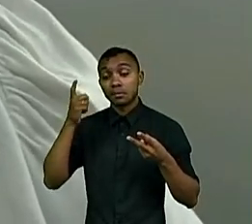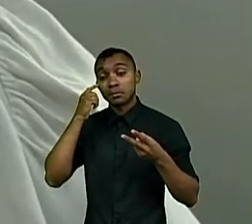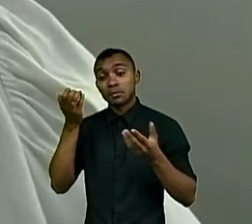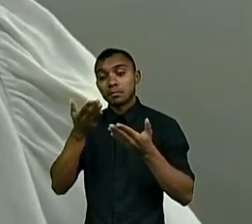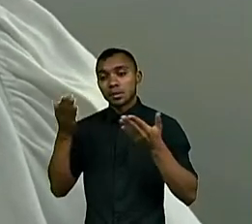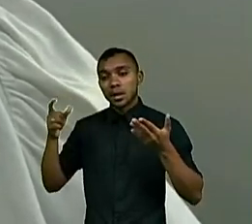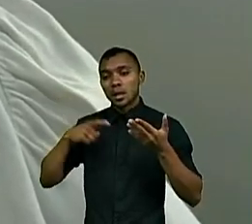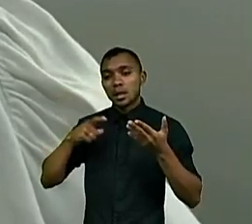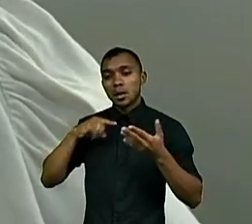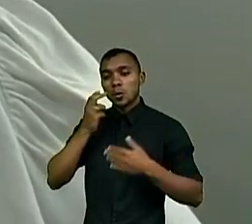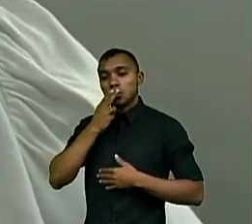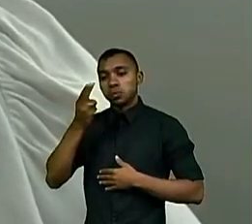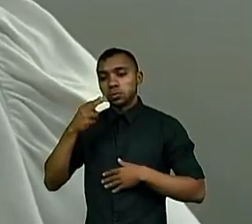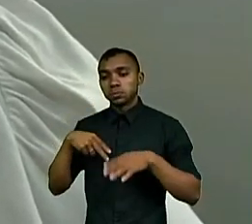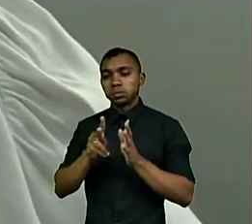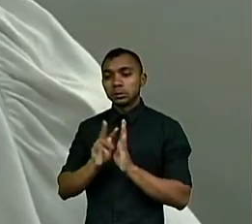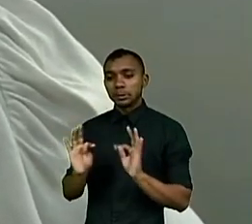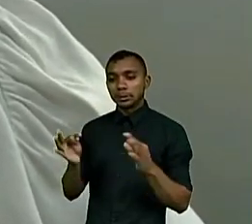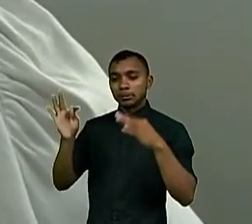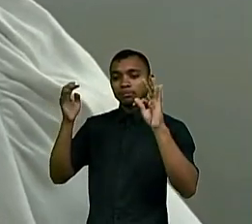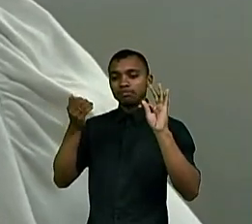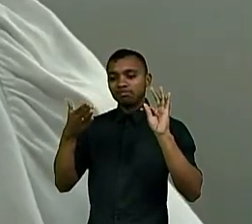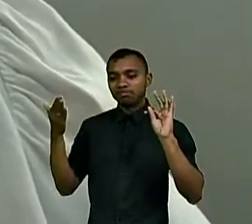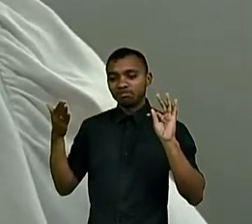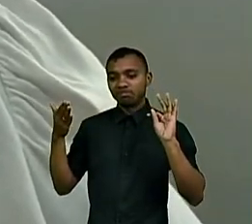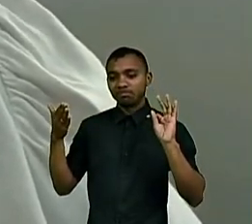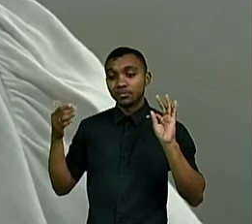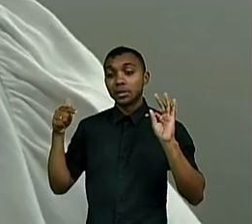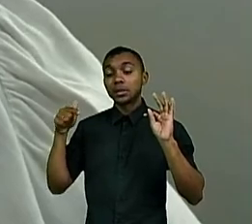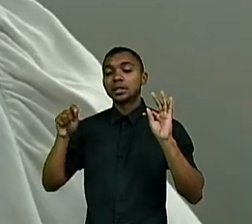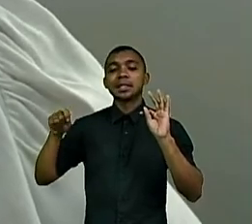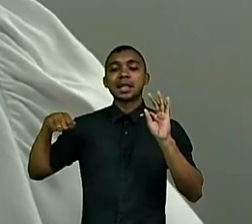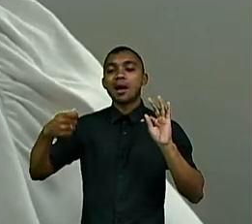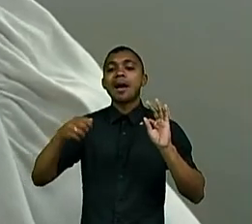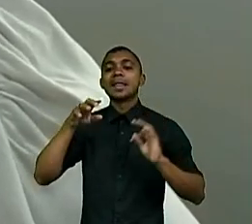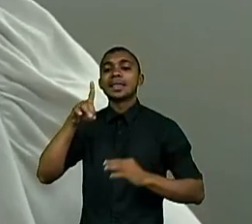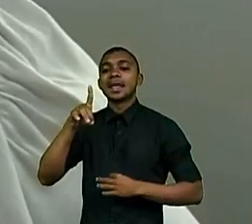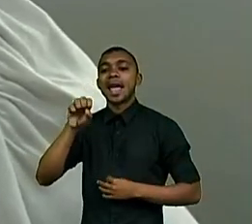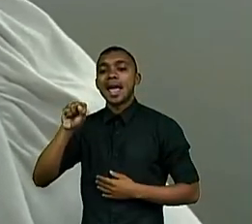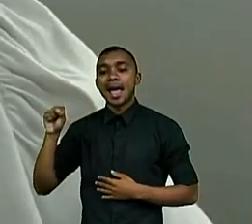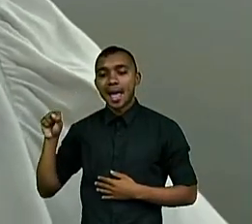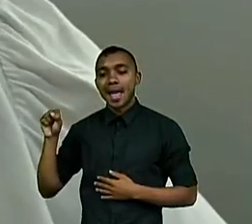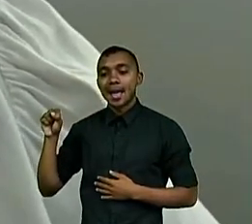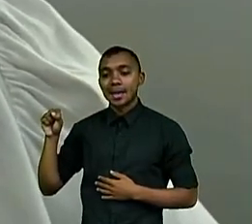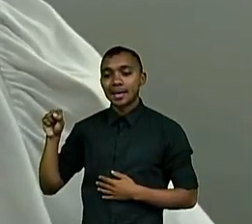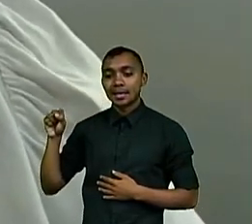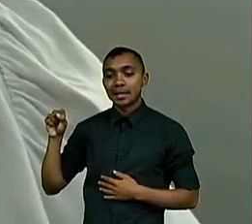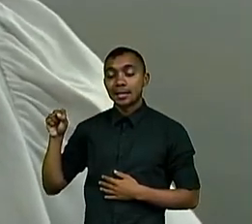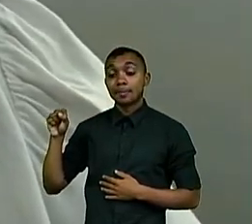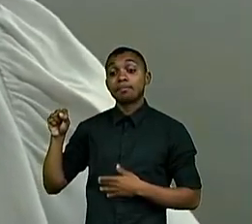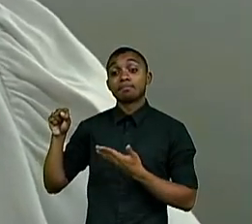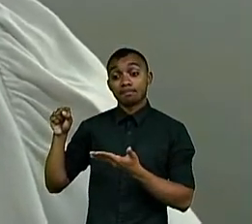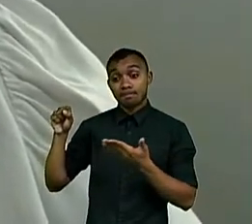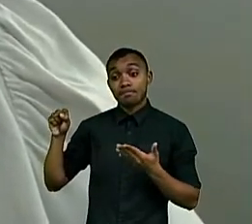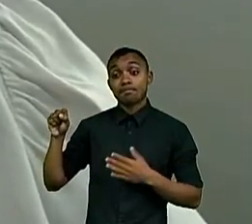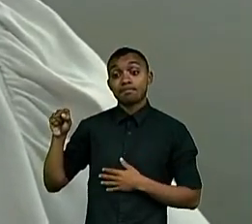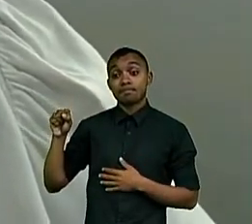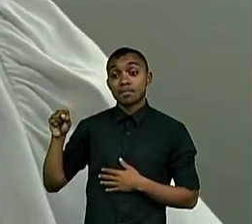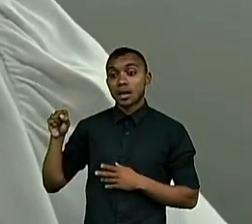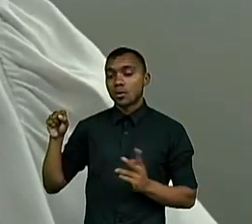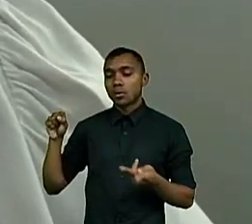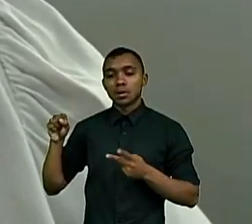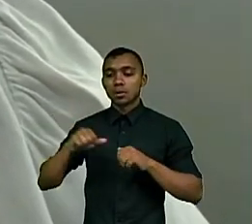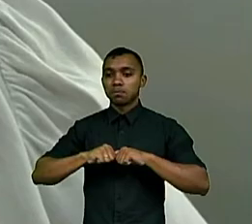dispositivos esse cigarros eletrônicos esses DF dispositivos eletrônicos para fumar eles estão ganhando o mercado